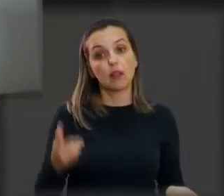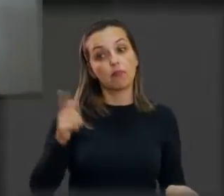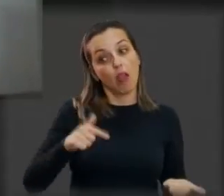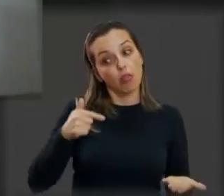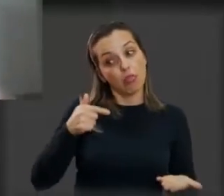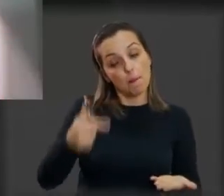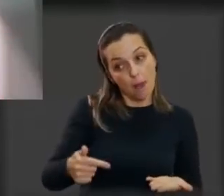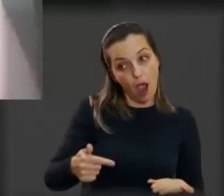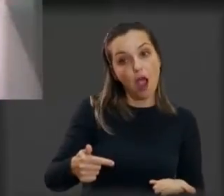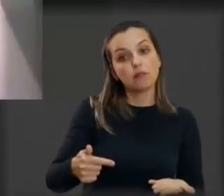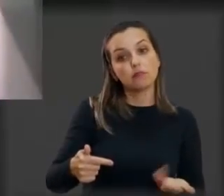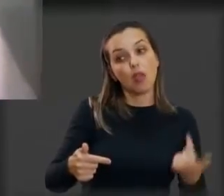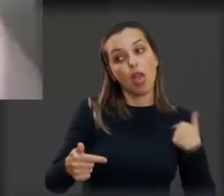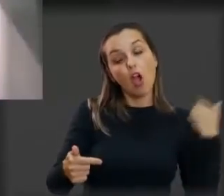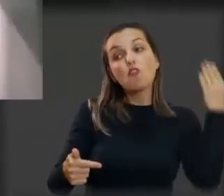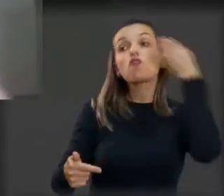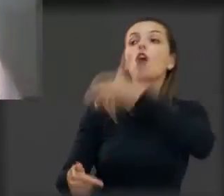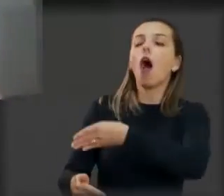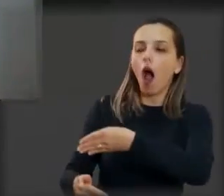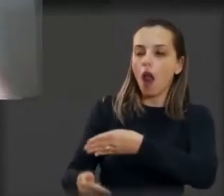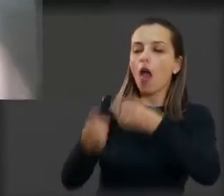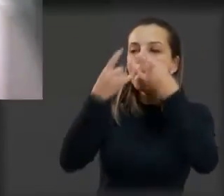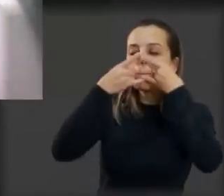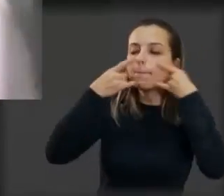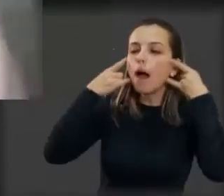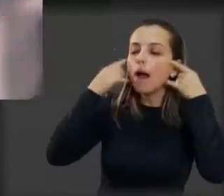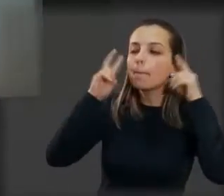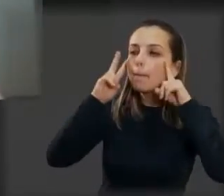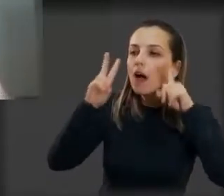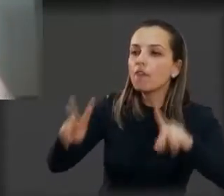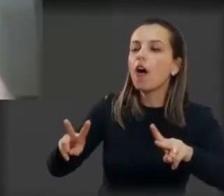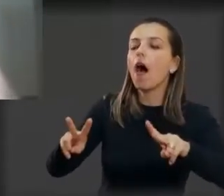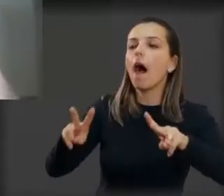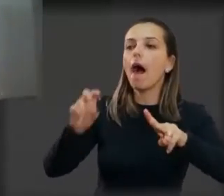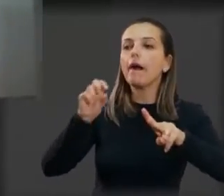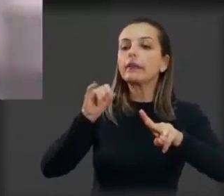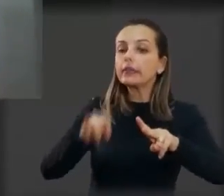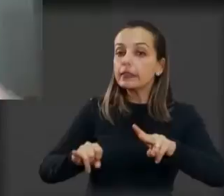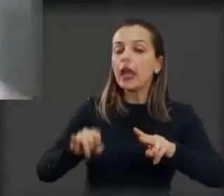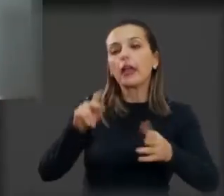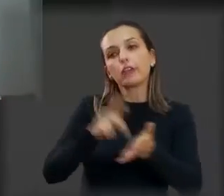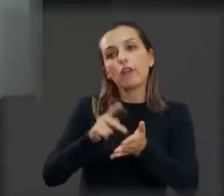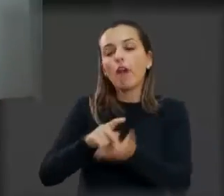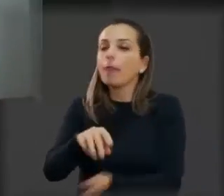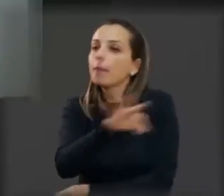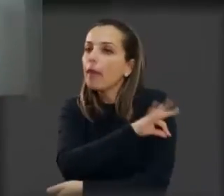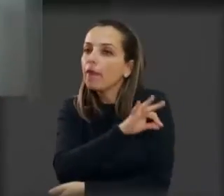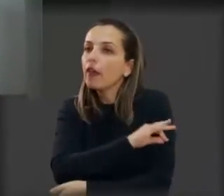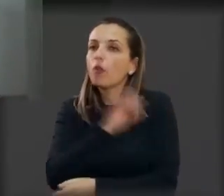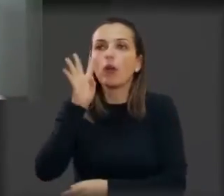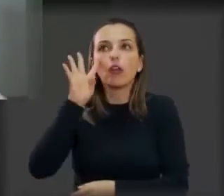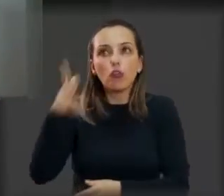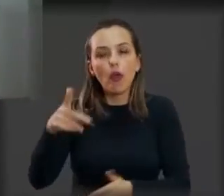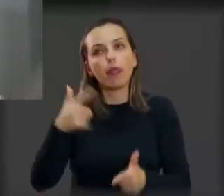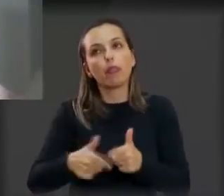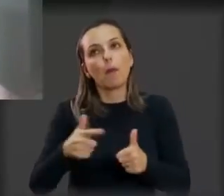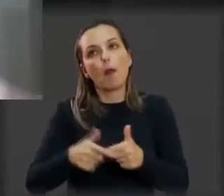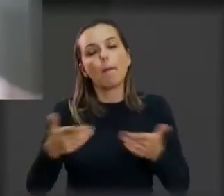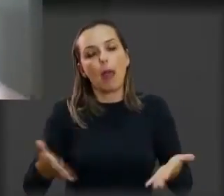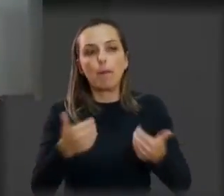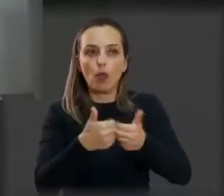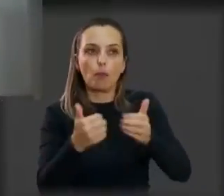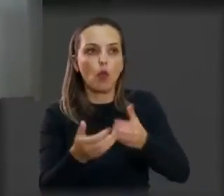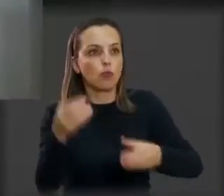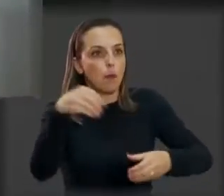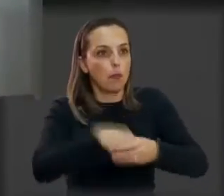que vem eu vou lá de máscara para ver se eu fazendo um vídeo, quem sabe essa prefeitura não faz alguma coisa a respeito dessas linhas